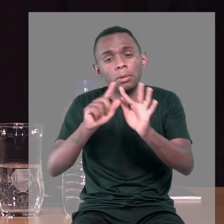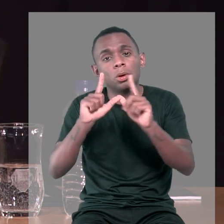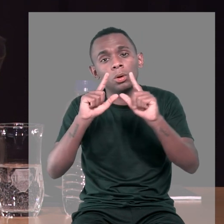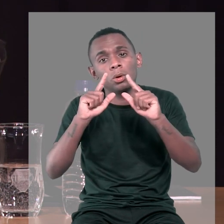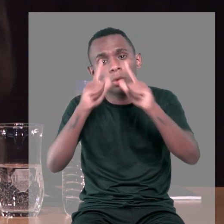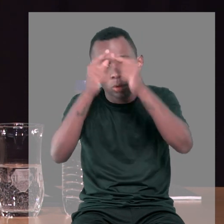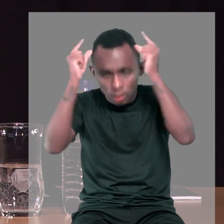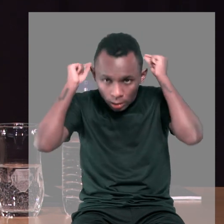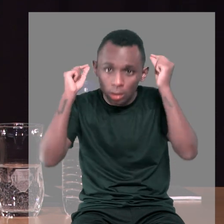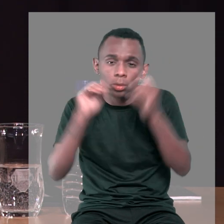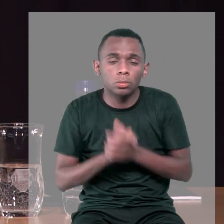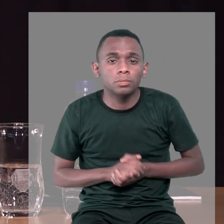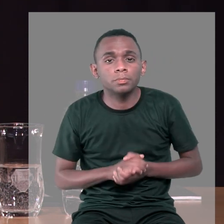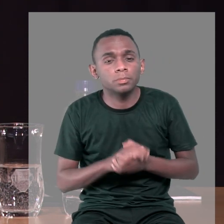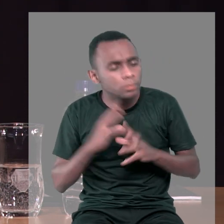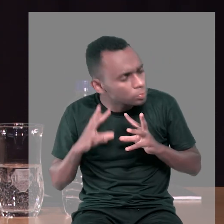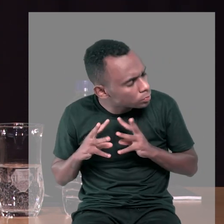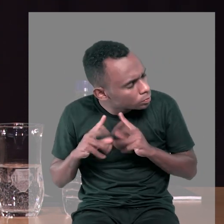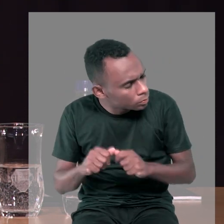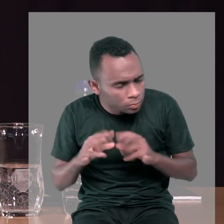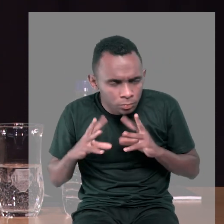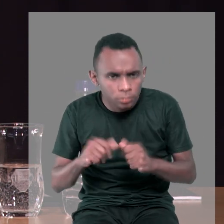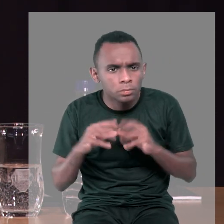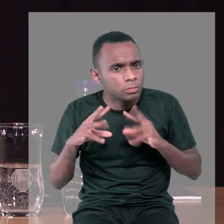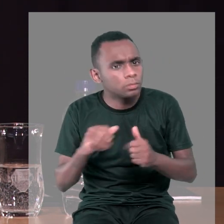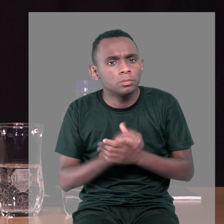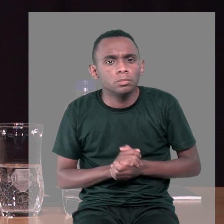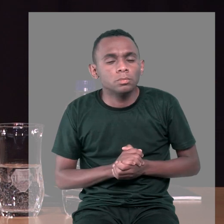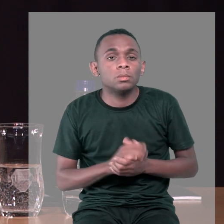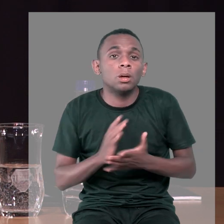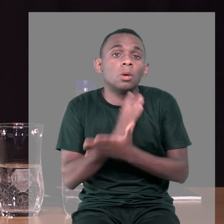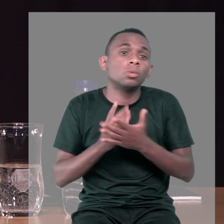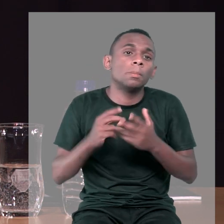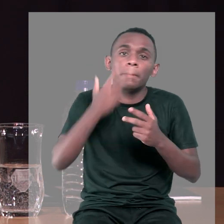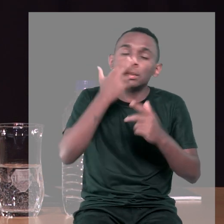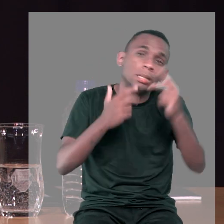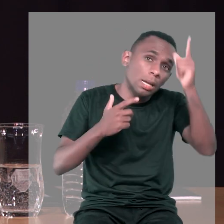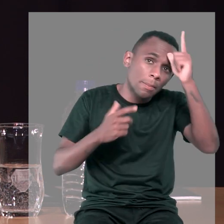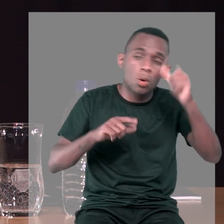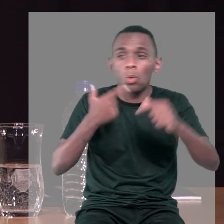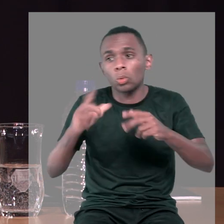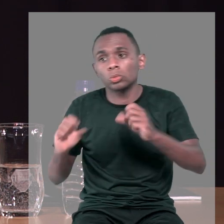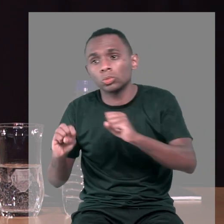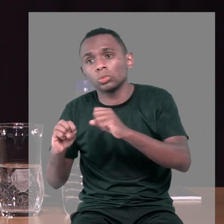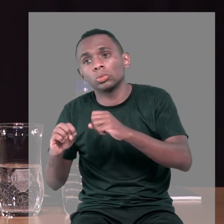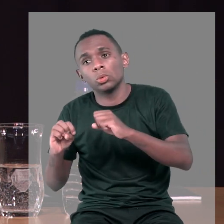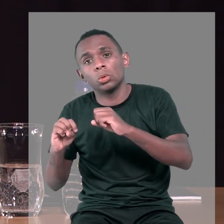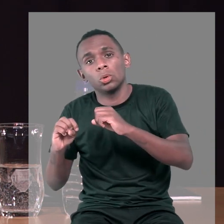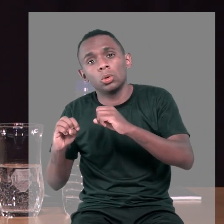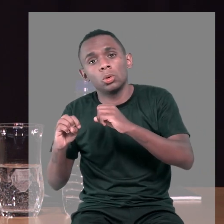Então, o passado, mas o futuro também. O Reich, o terceiro, deveria durar 1000 anos.